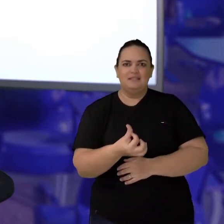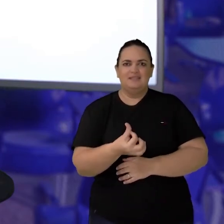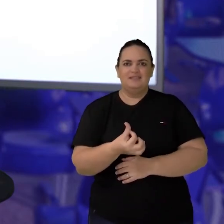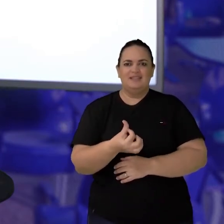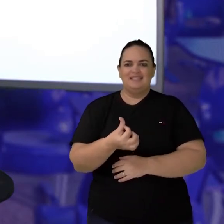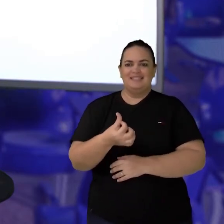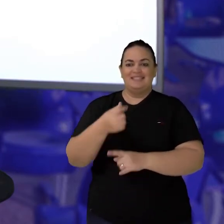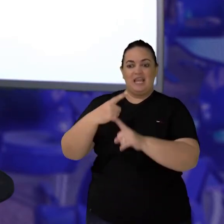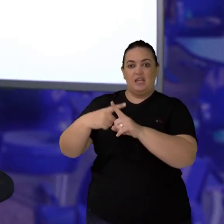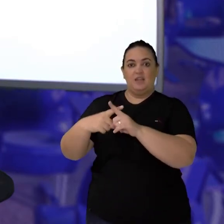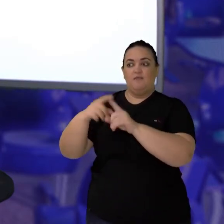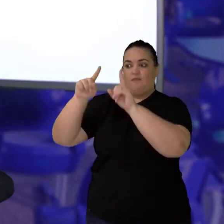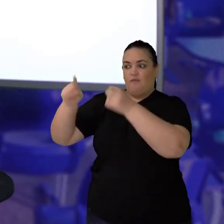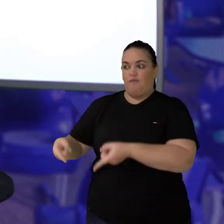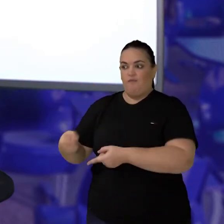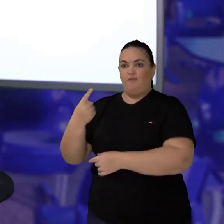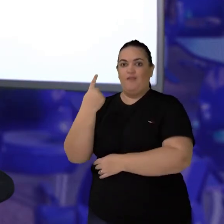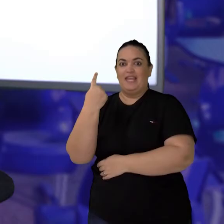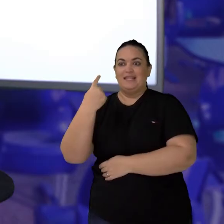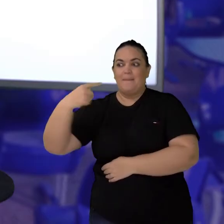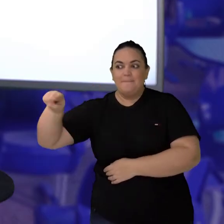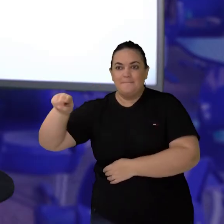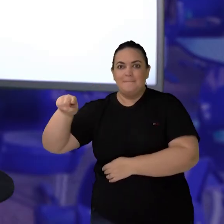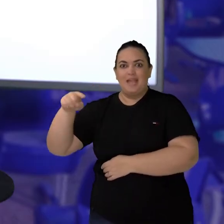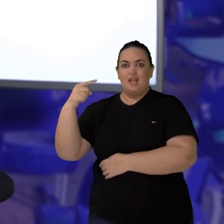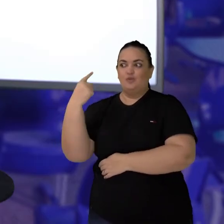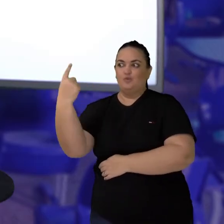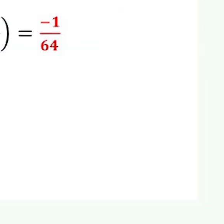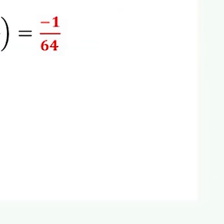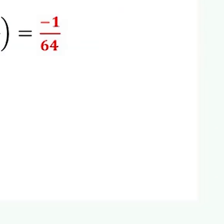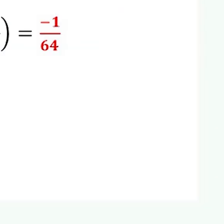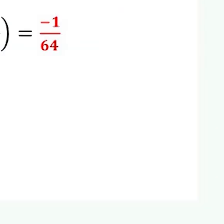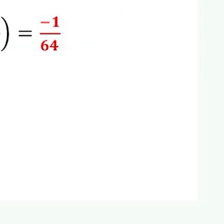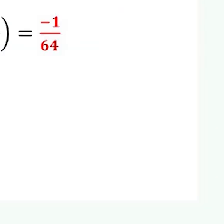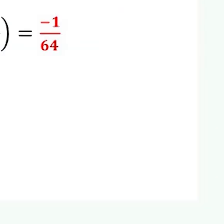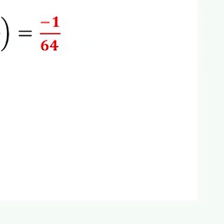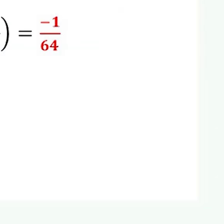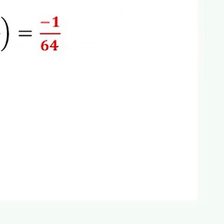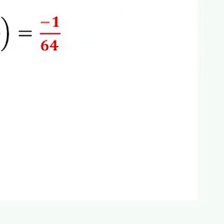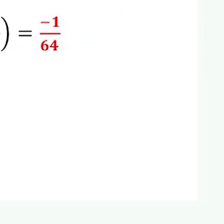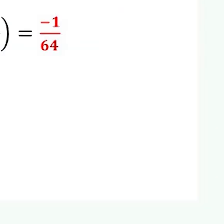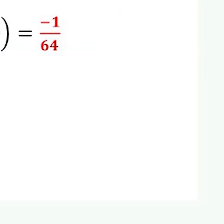vezes -1/4, de resultado final a gente tem